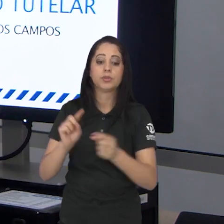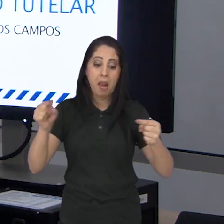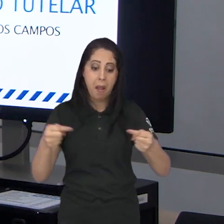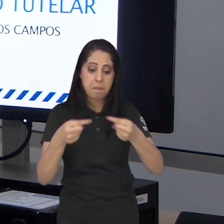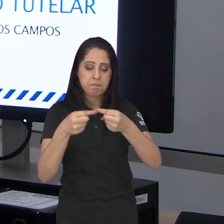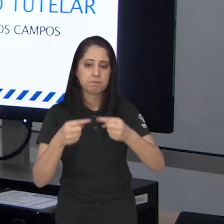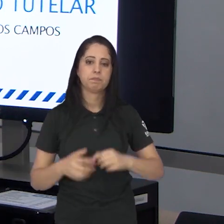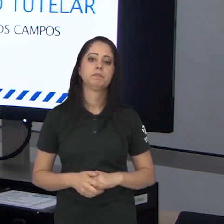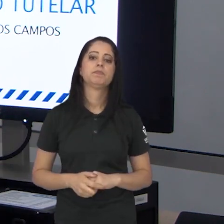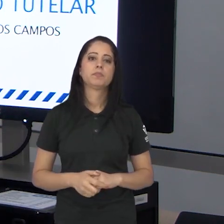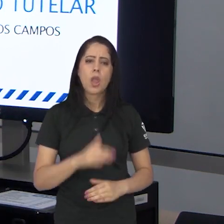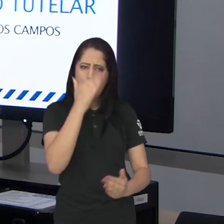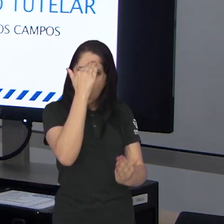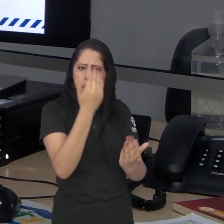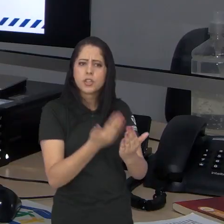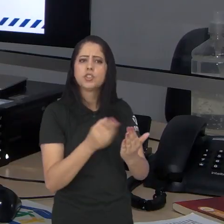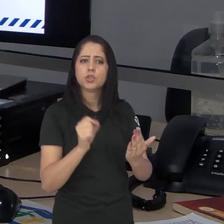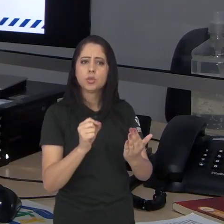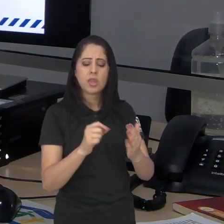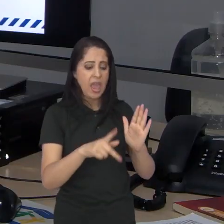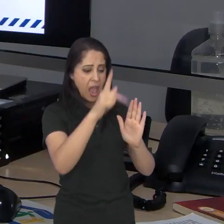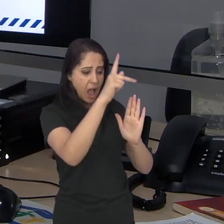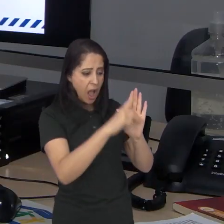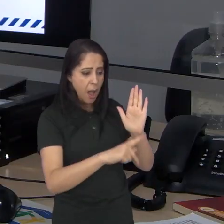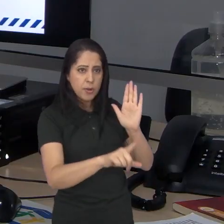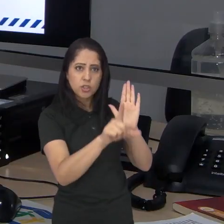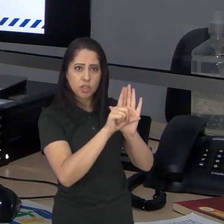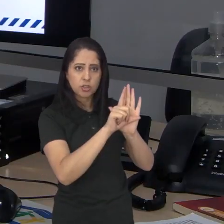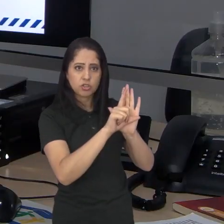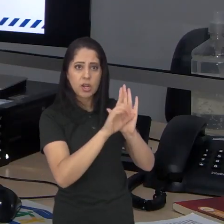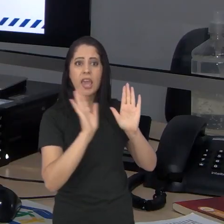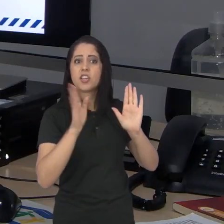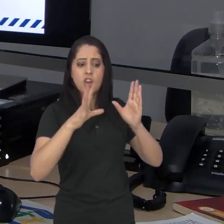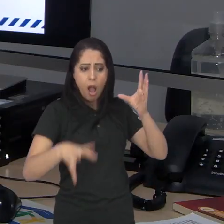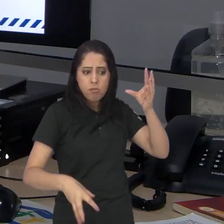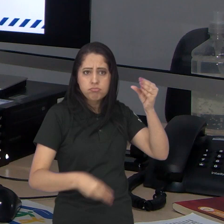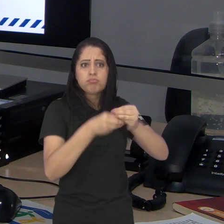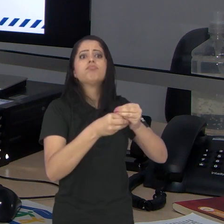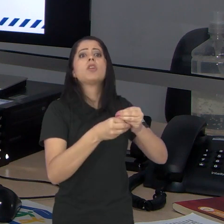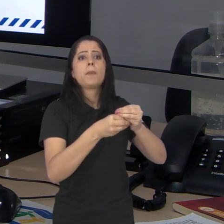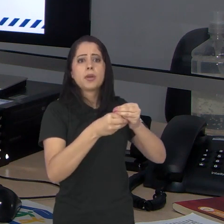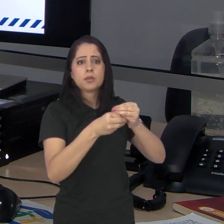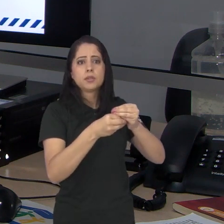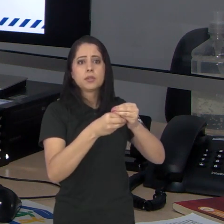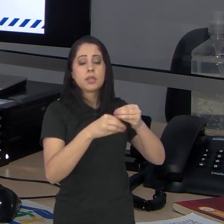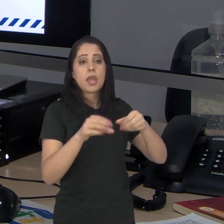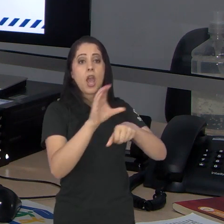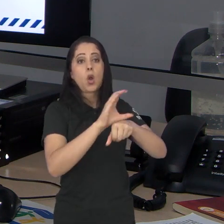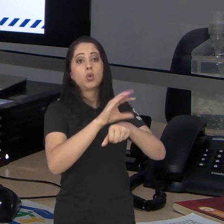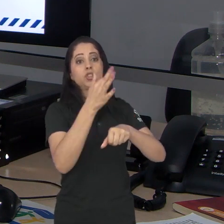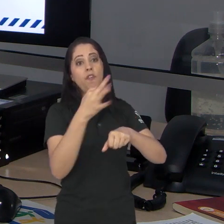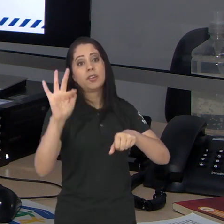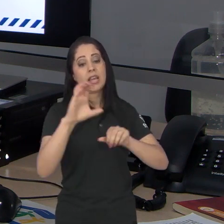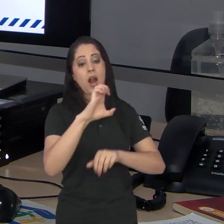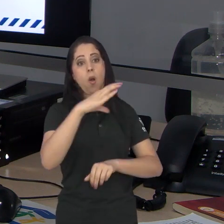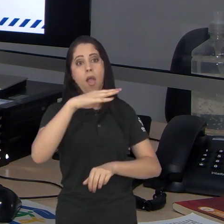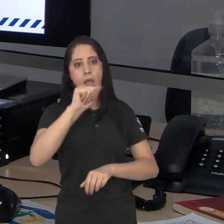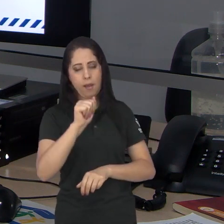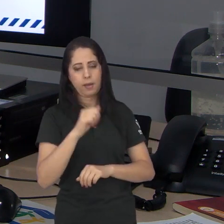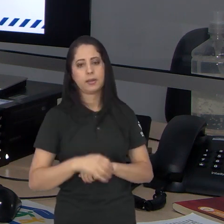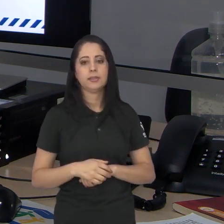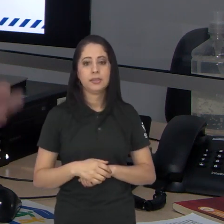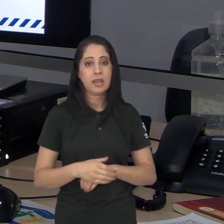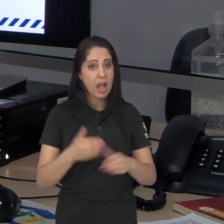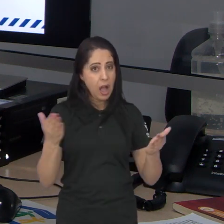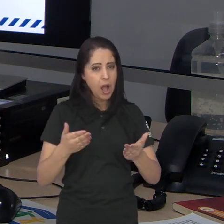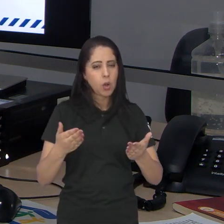do Conselho Tutelar na cidade. Eu acredito que essa lei ela vem complementar aquilo que já existe, né, de nível